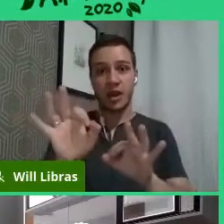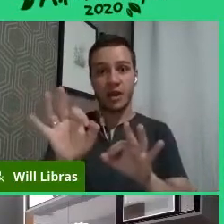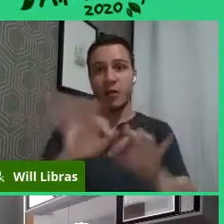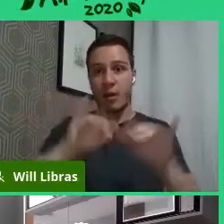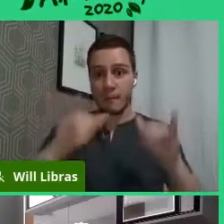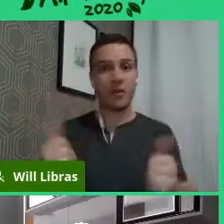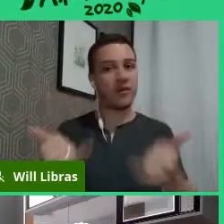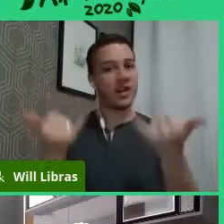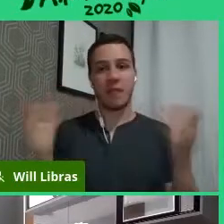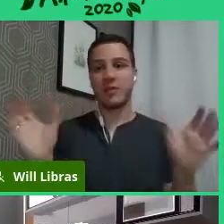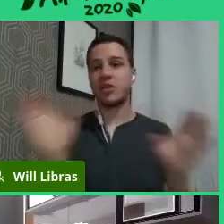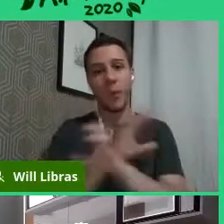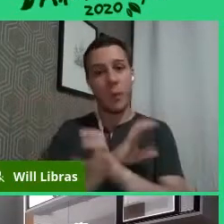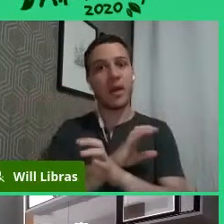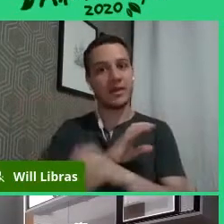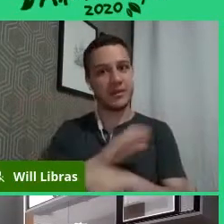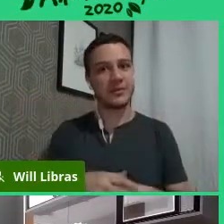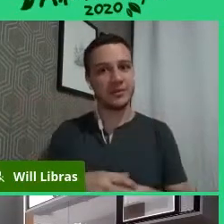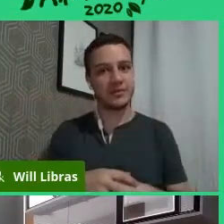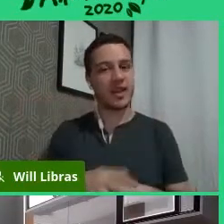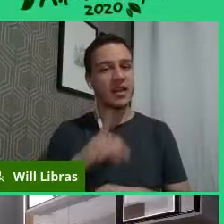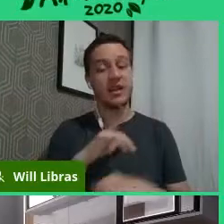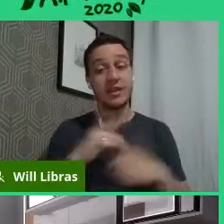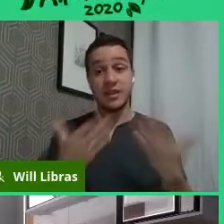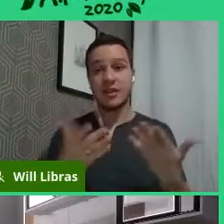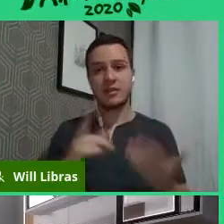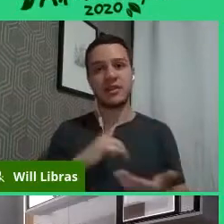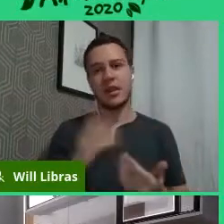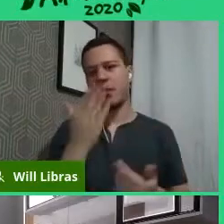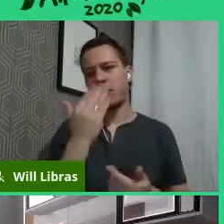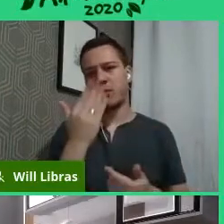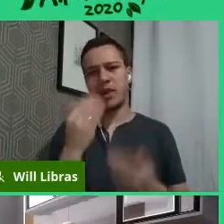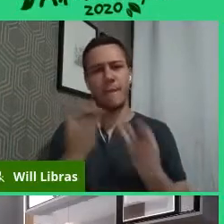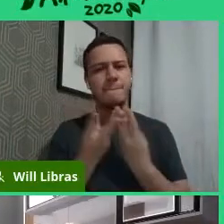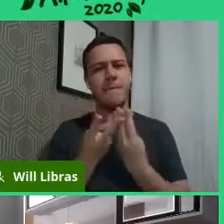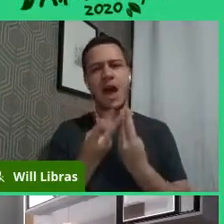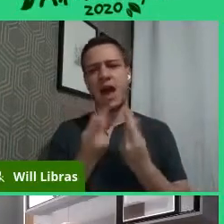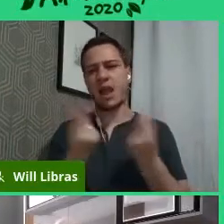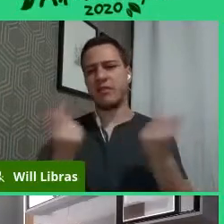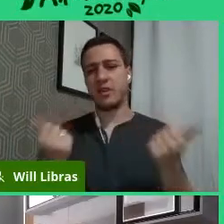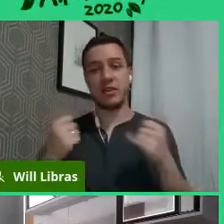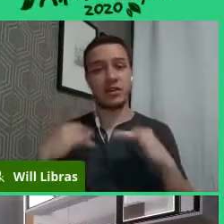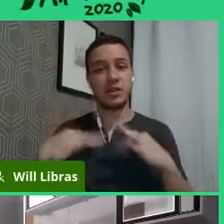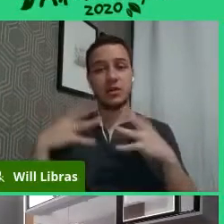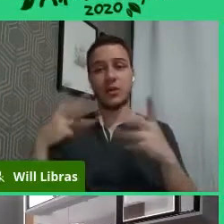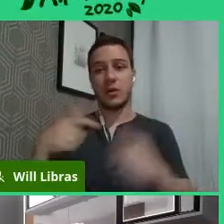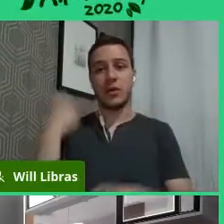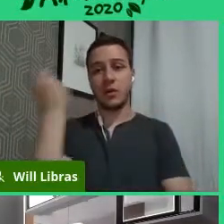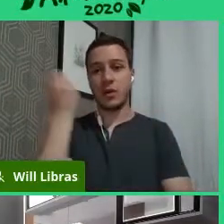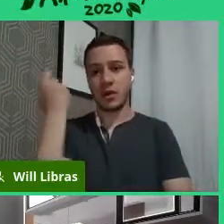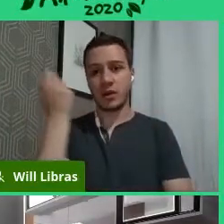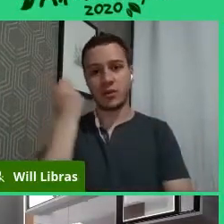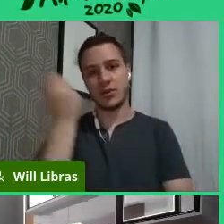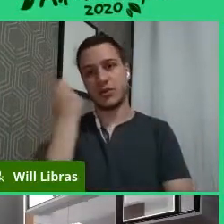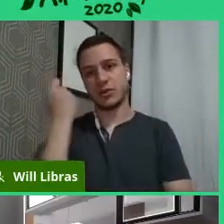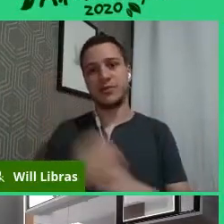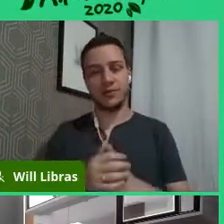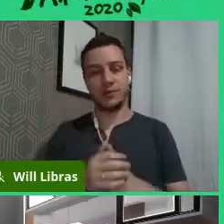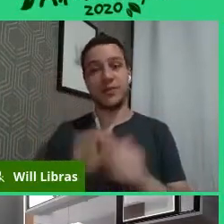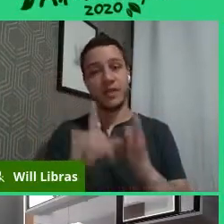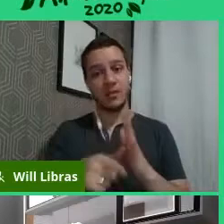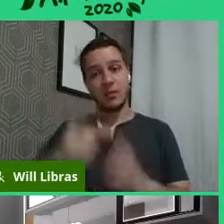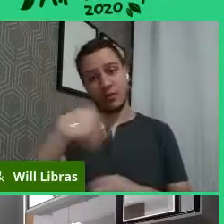aproveitamento integral. Então, surgiram receitas maravilhosas em todo o estado, que aí depois também vocês